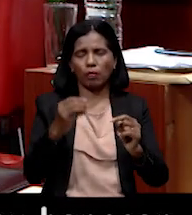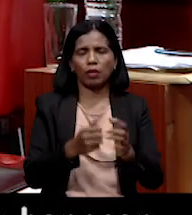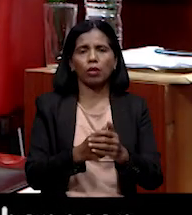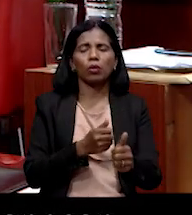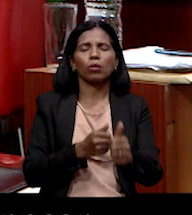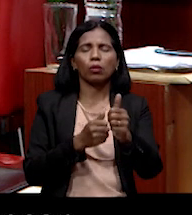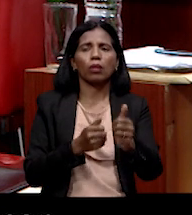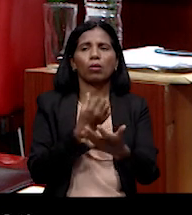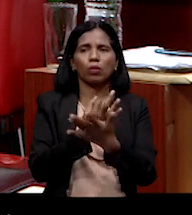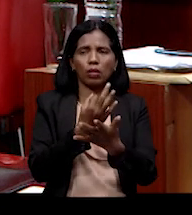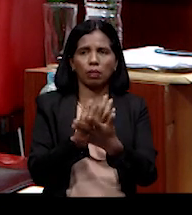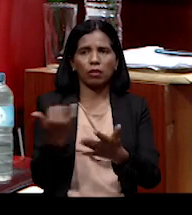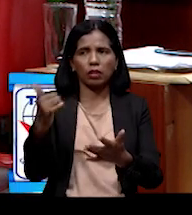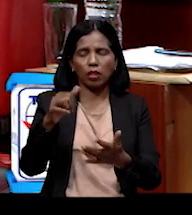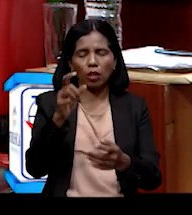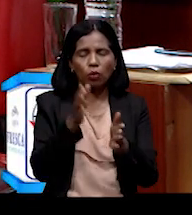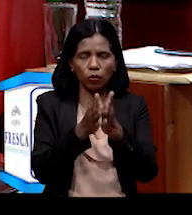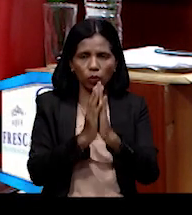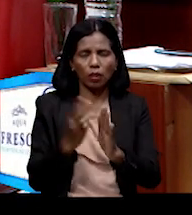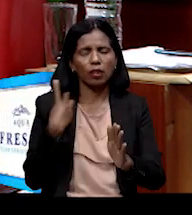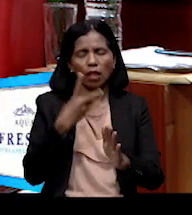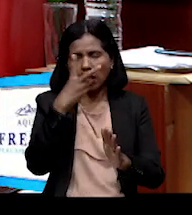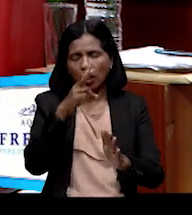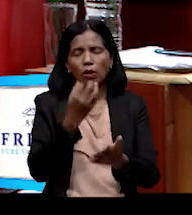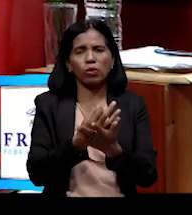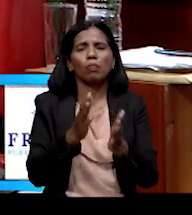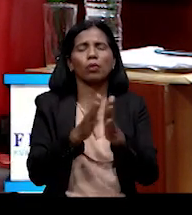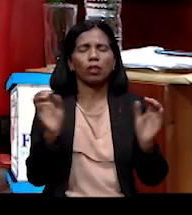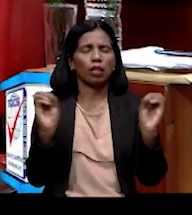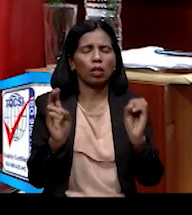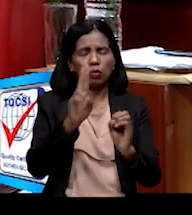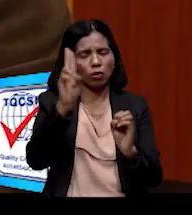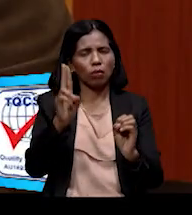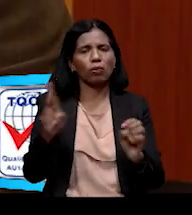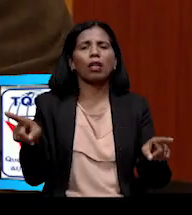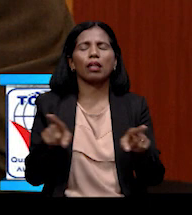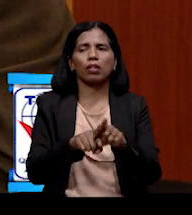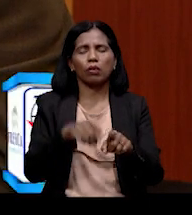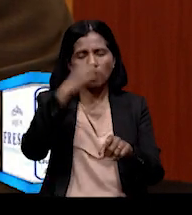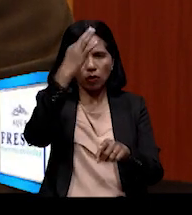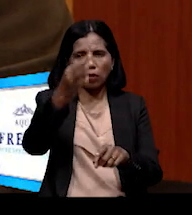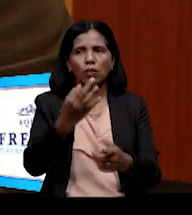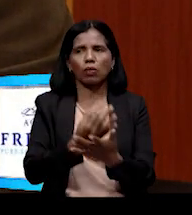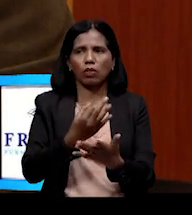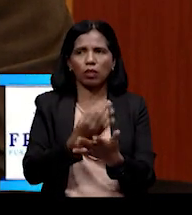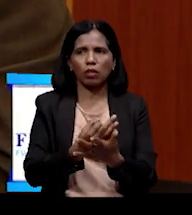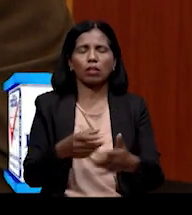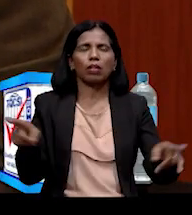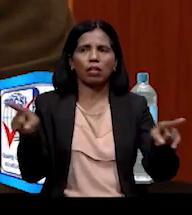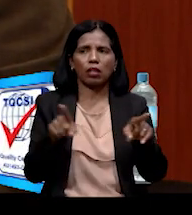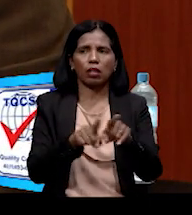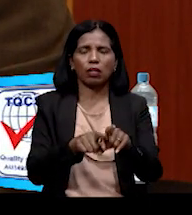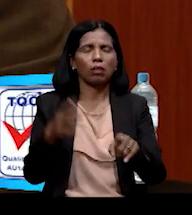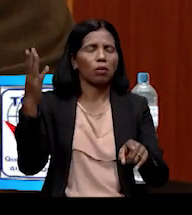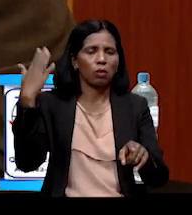siru su tamai tare kata ko sambot mai be kondu la utilizamos hane sande avan beromos osane percentaje hane salara ko indara gliba ko